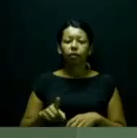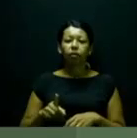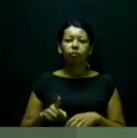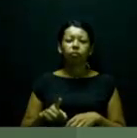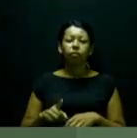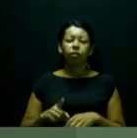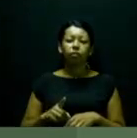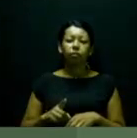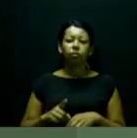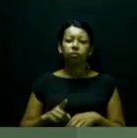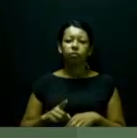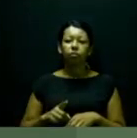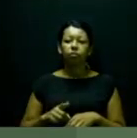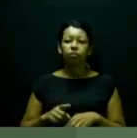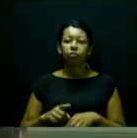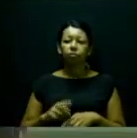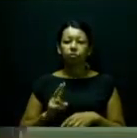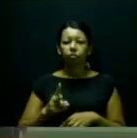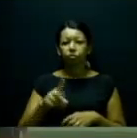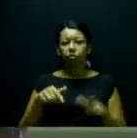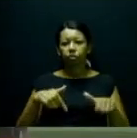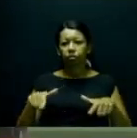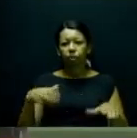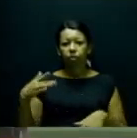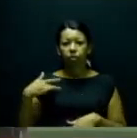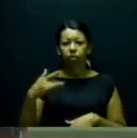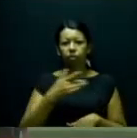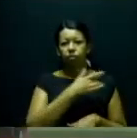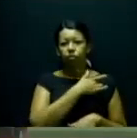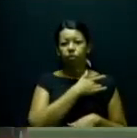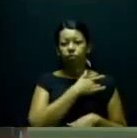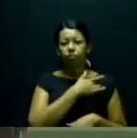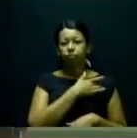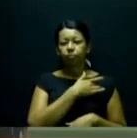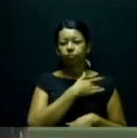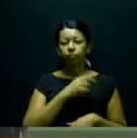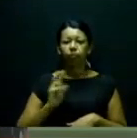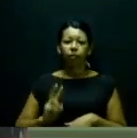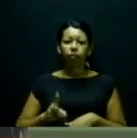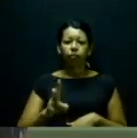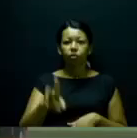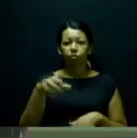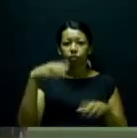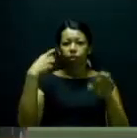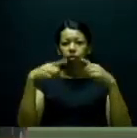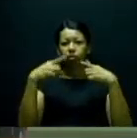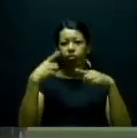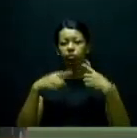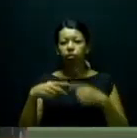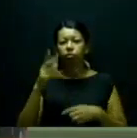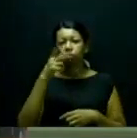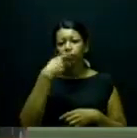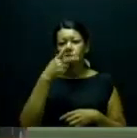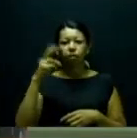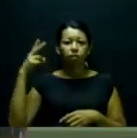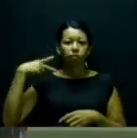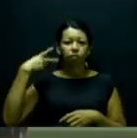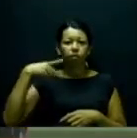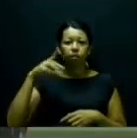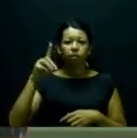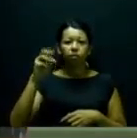vai suceder aí esse trabalho na saúde? Continua Em discussão, com a palavra, vereador